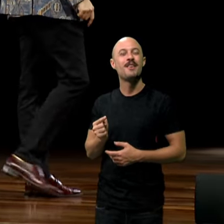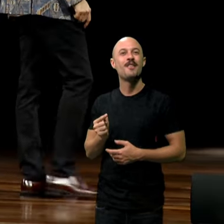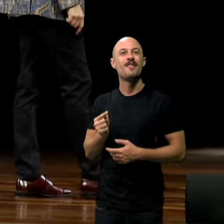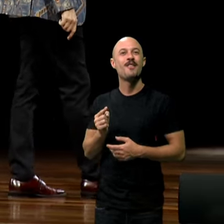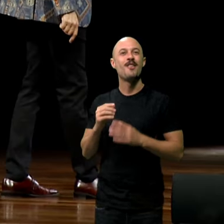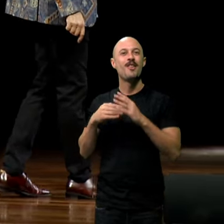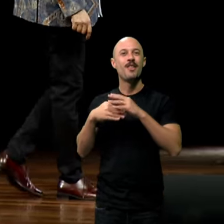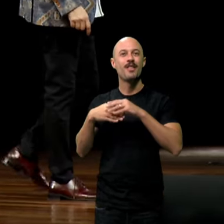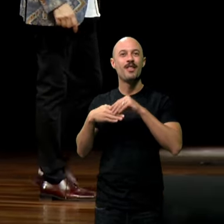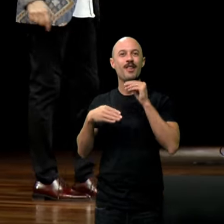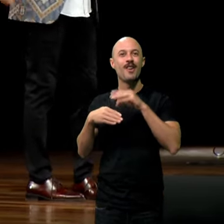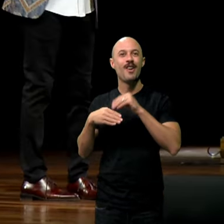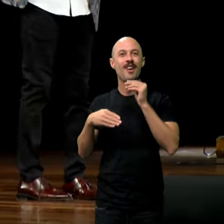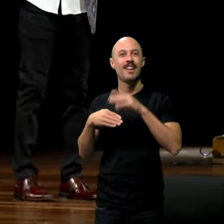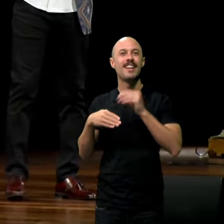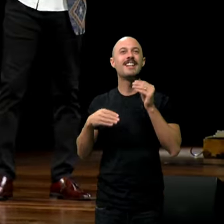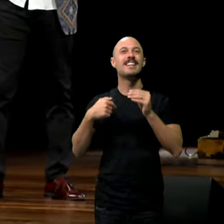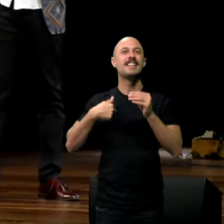lojinha.